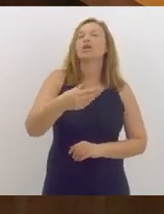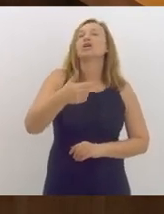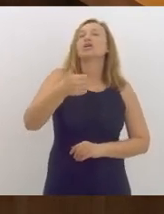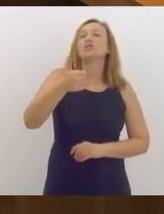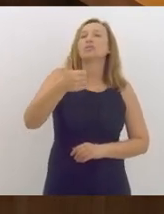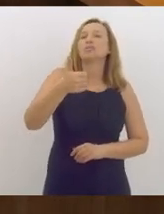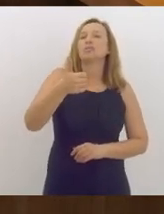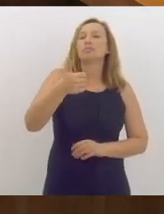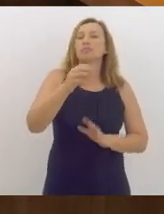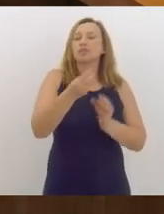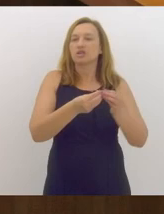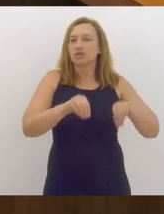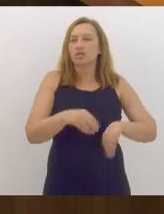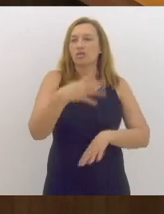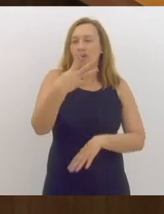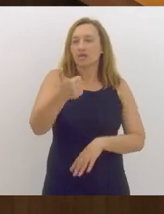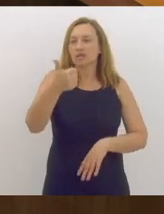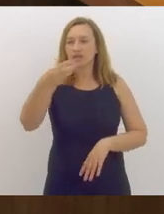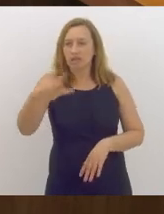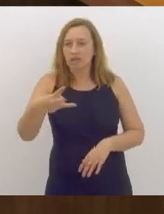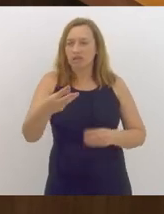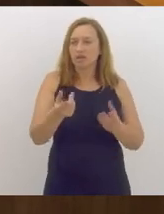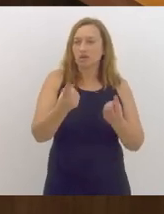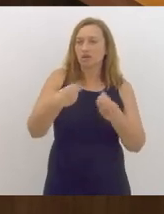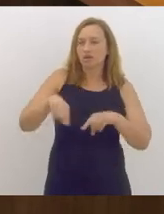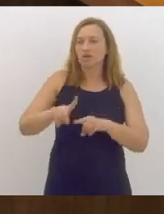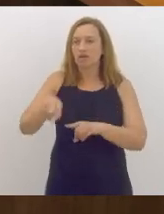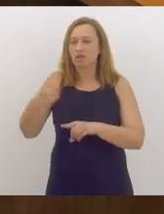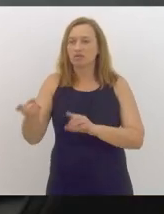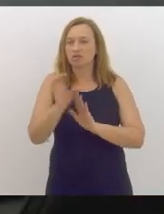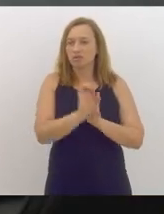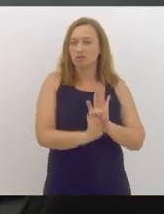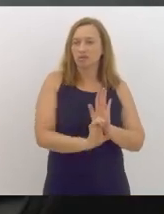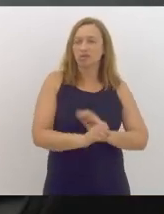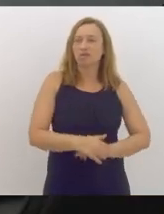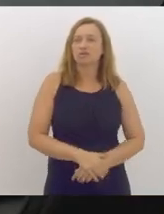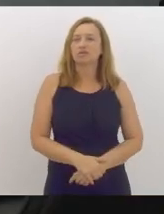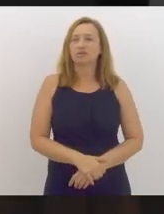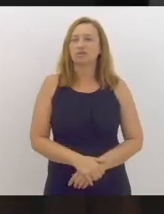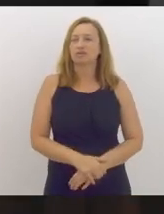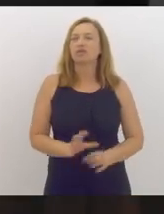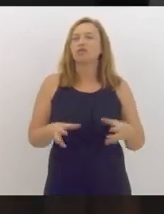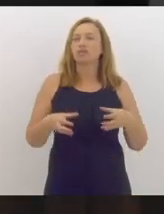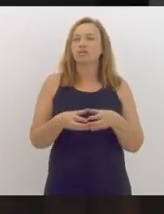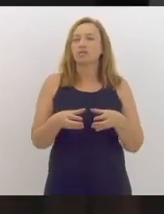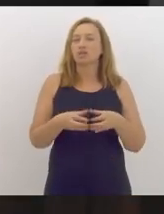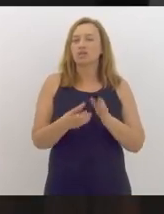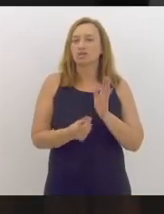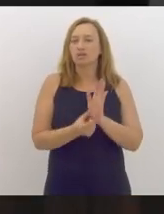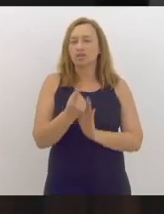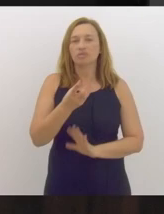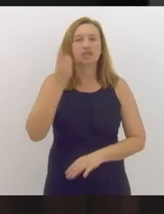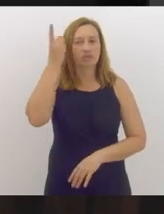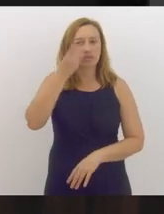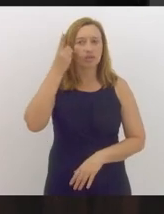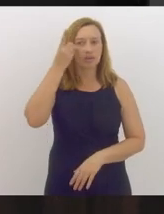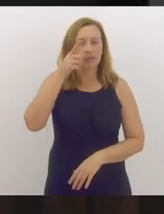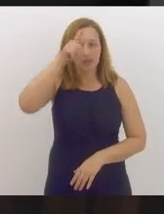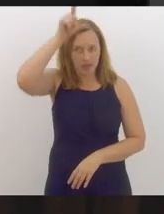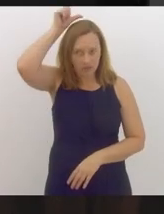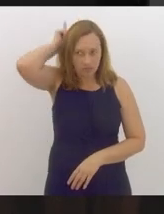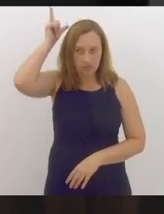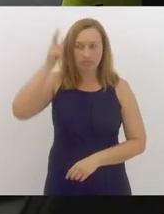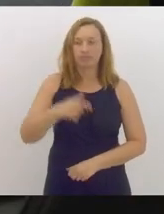de número 4 e 13, contrárias às demais emendas. Pela Comissão de Orçamento, deputado Luiz